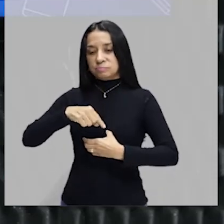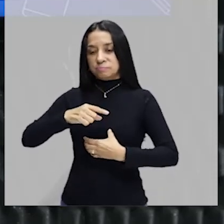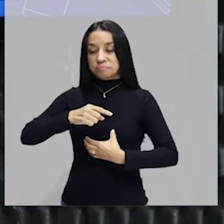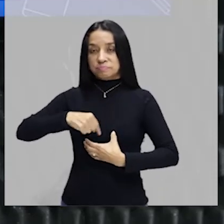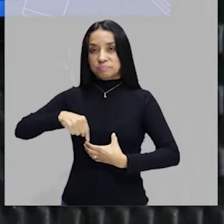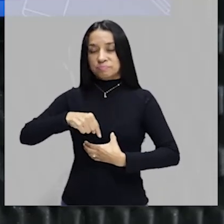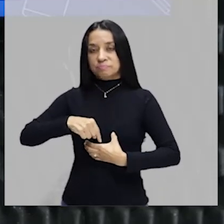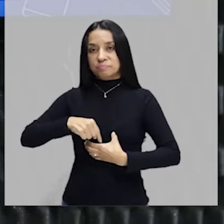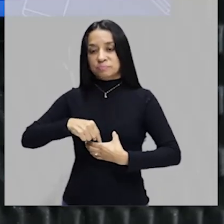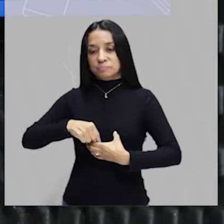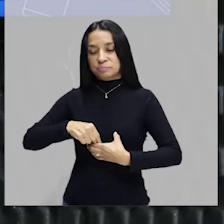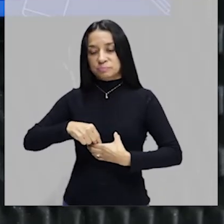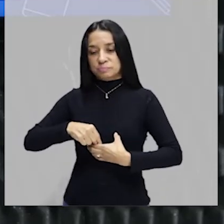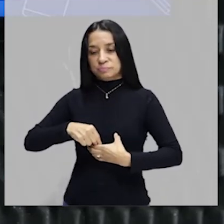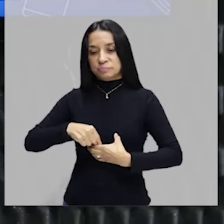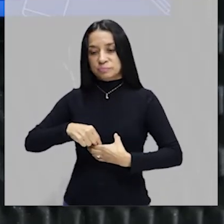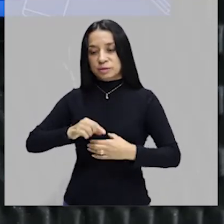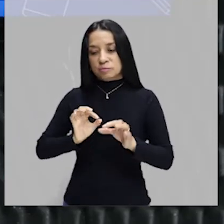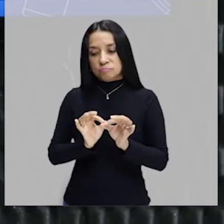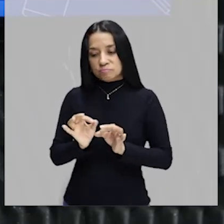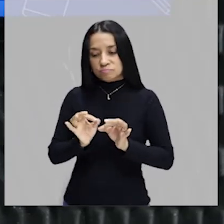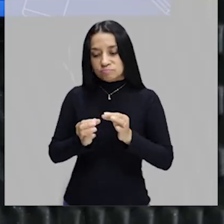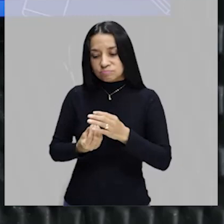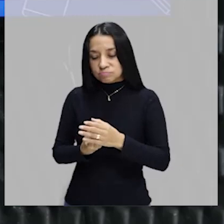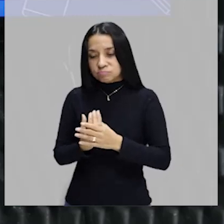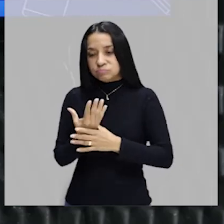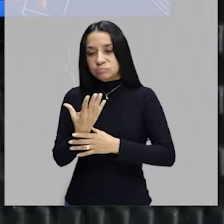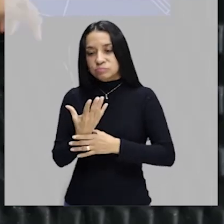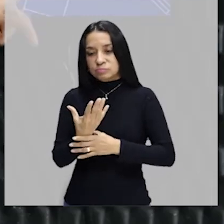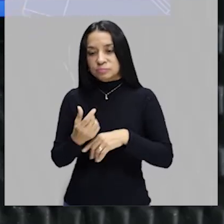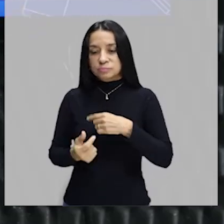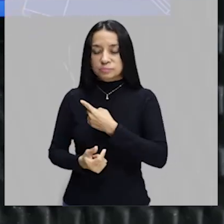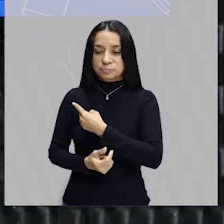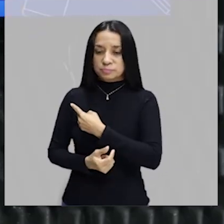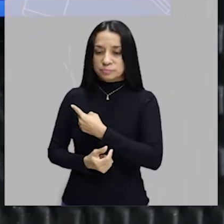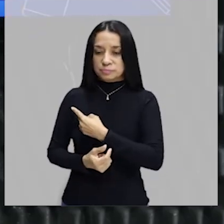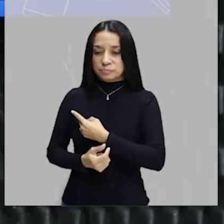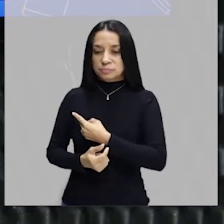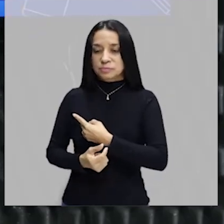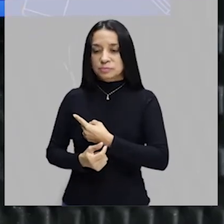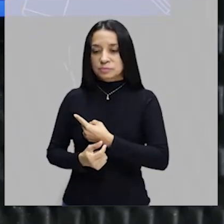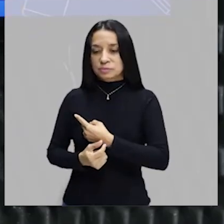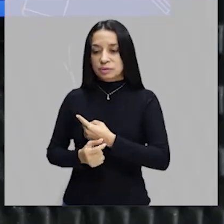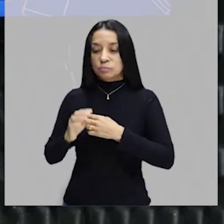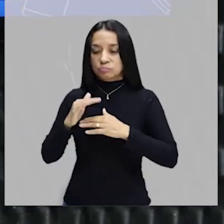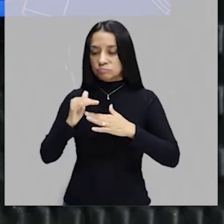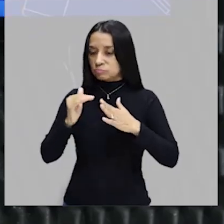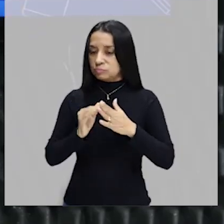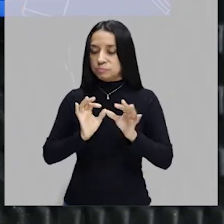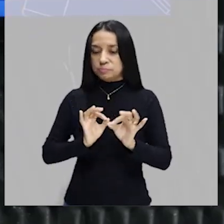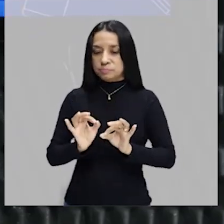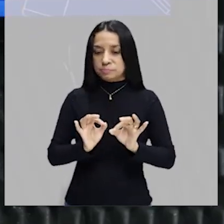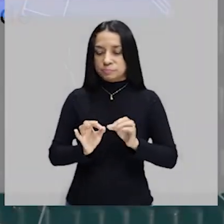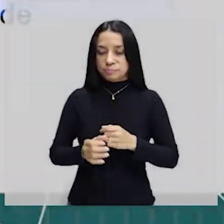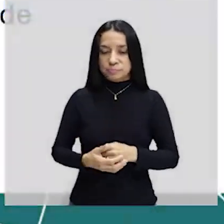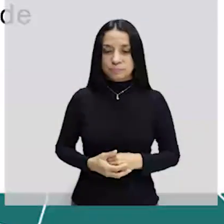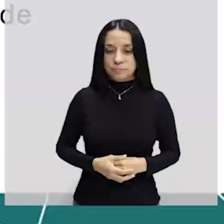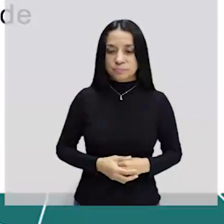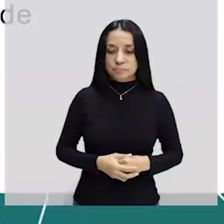mãe, para ele terminar de ser formado. Os placentários não, eles já nascem completamente formados, tá?